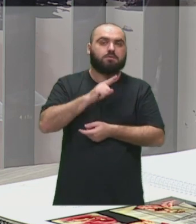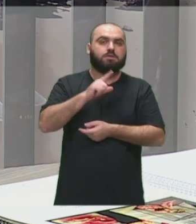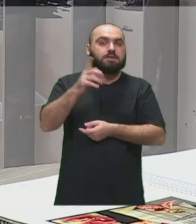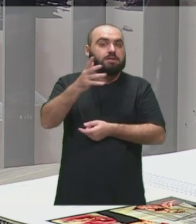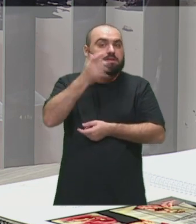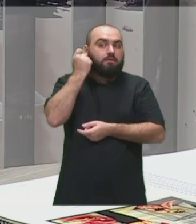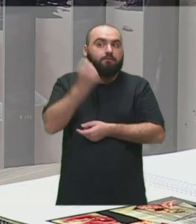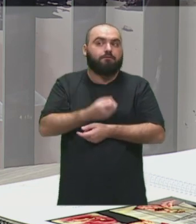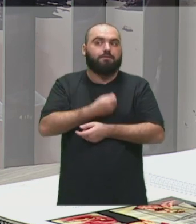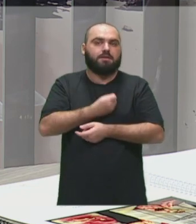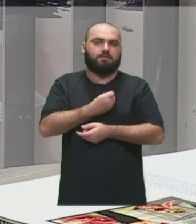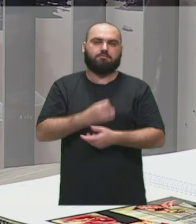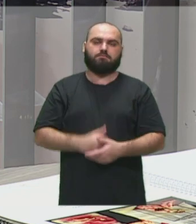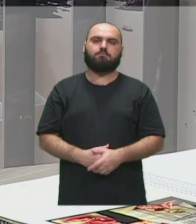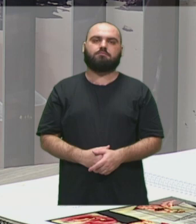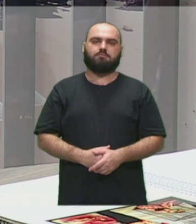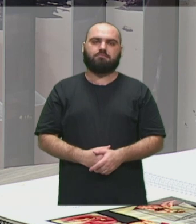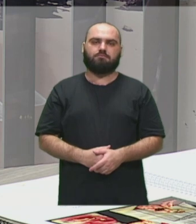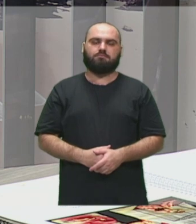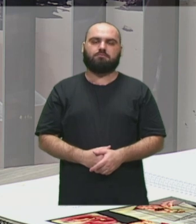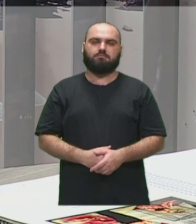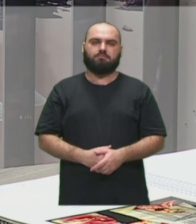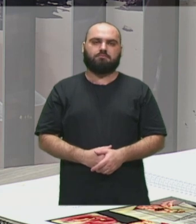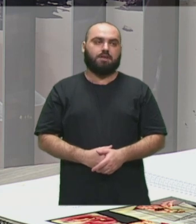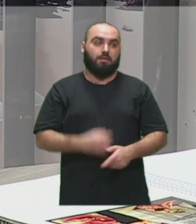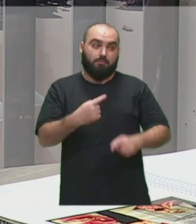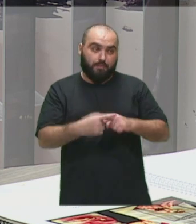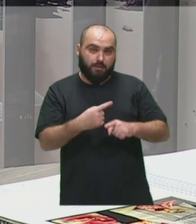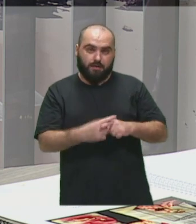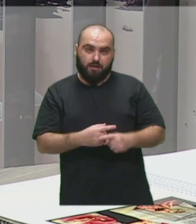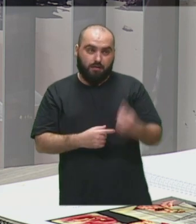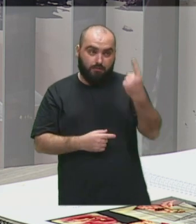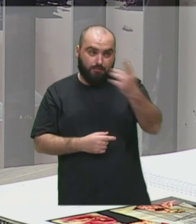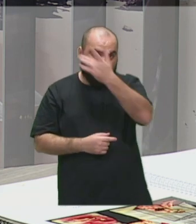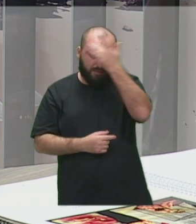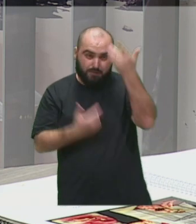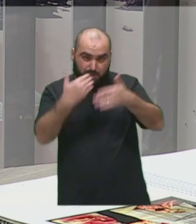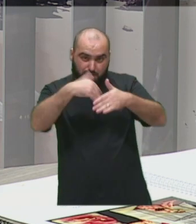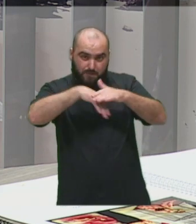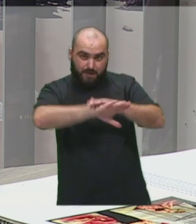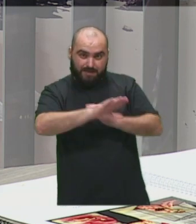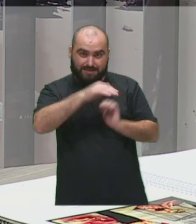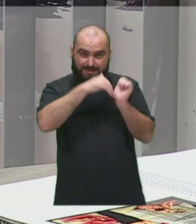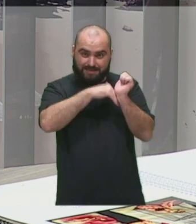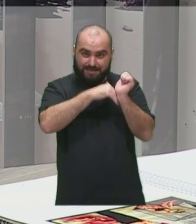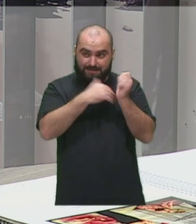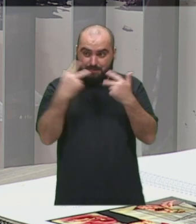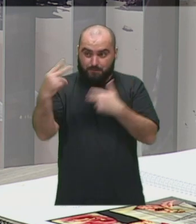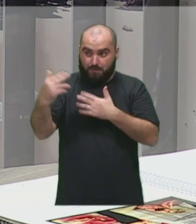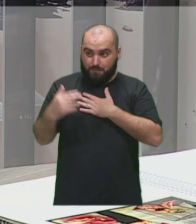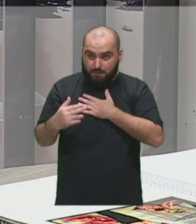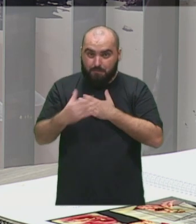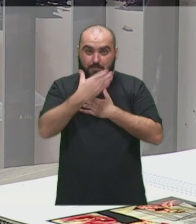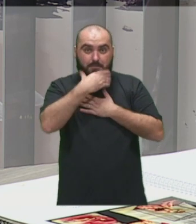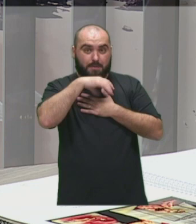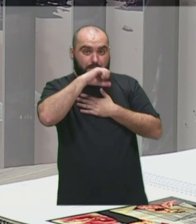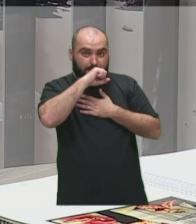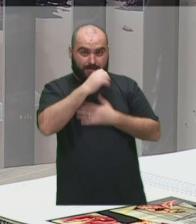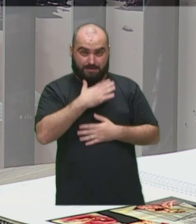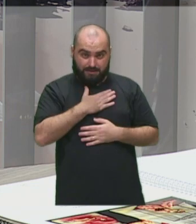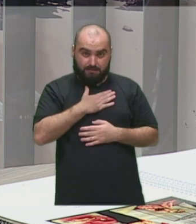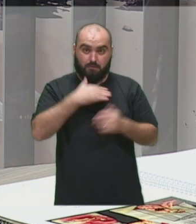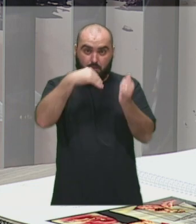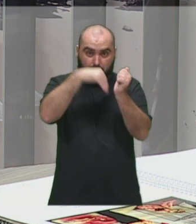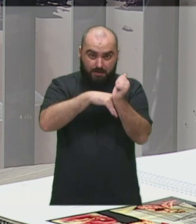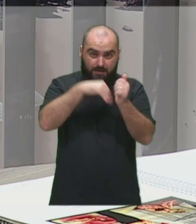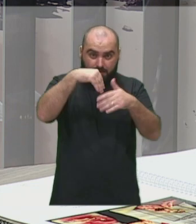salvar outras vidas. Porque uma pessoa que guarda esse segredo como eu guardei, como meu marido guardou, não colaborou